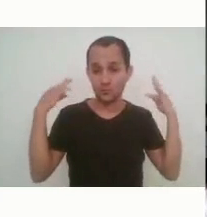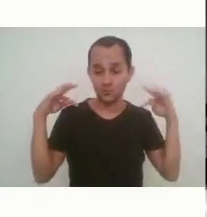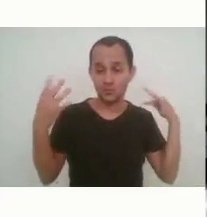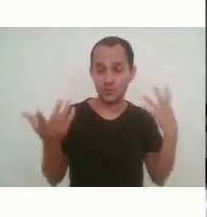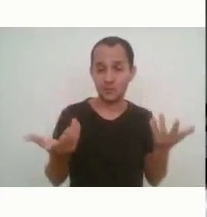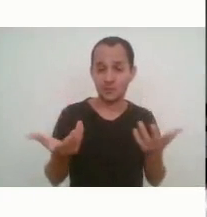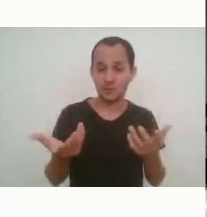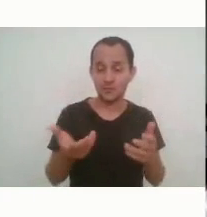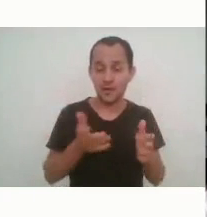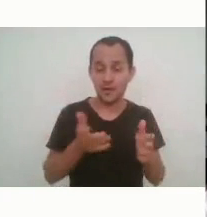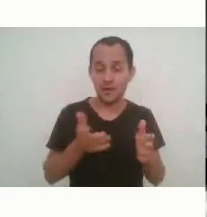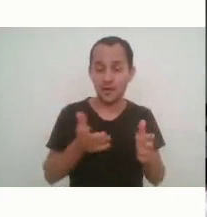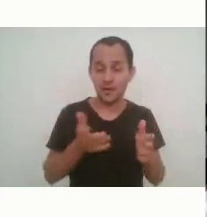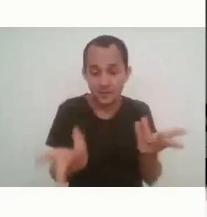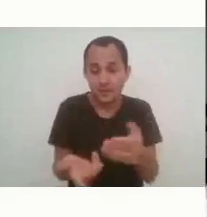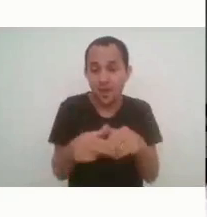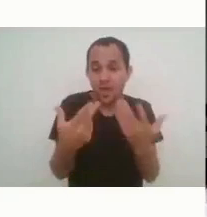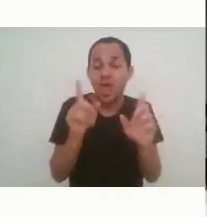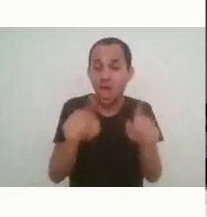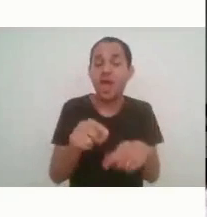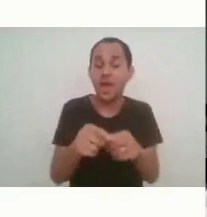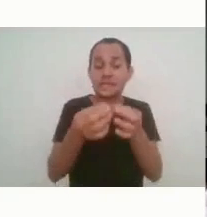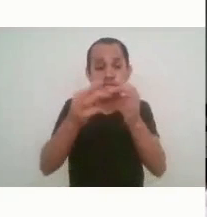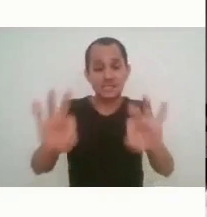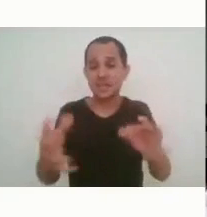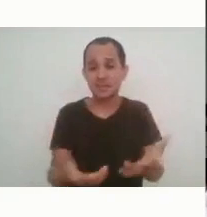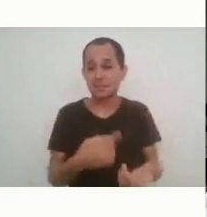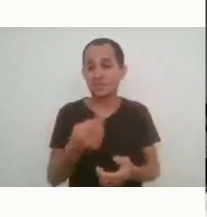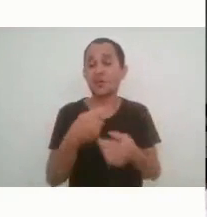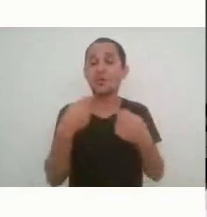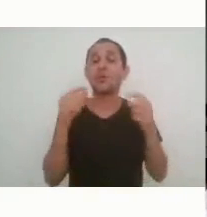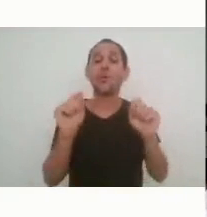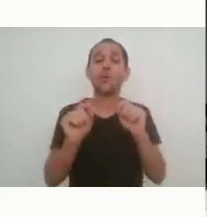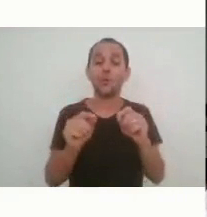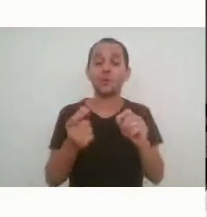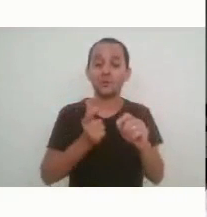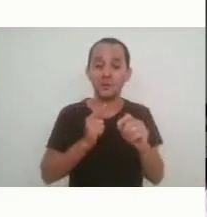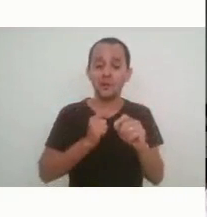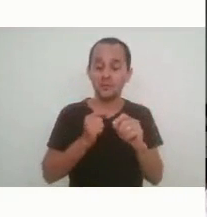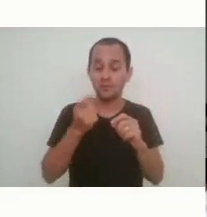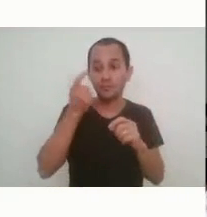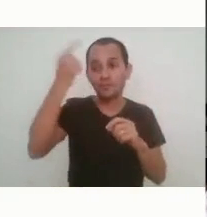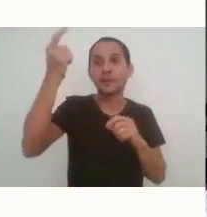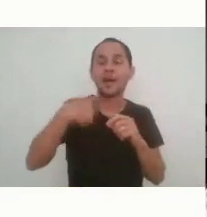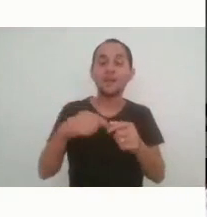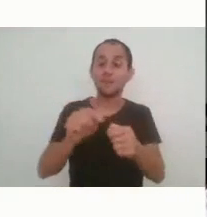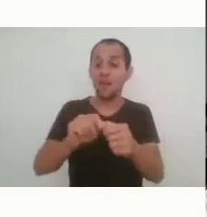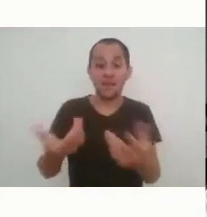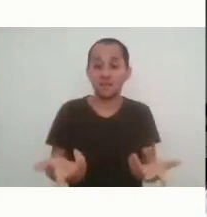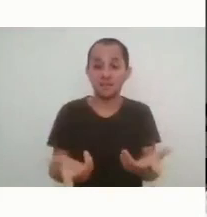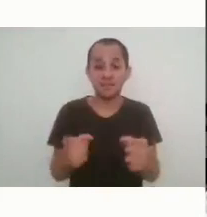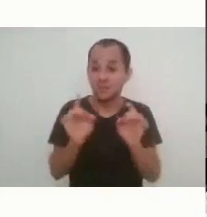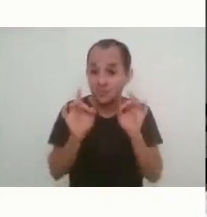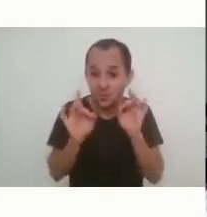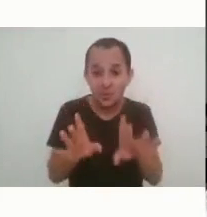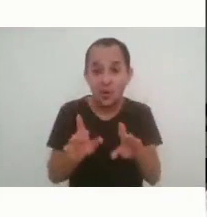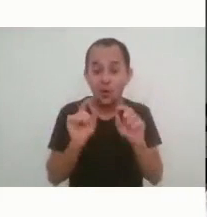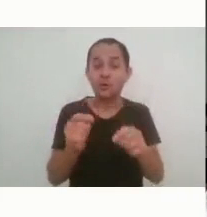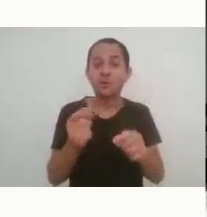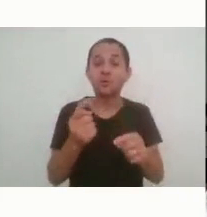acessível. É uma coisa muito simples que nós tivemos um start e fizemos. Simplesmente porque as pessoas,